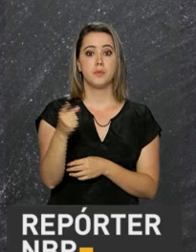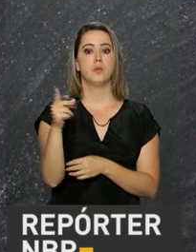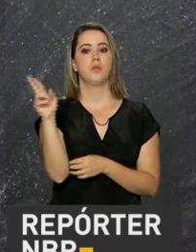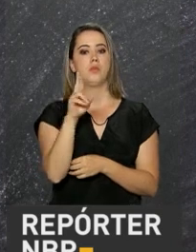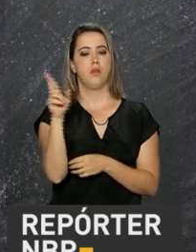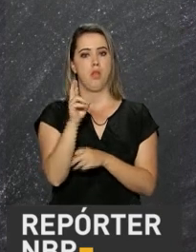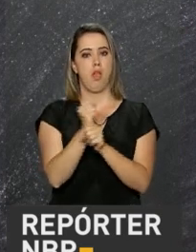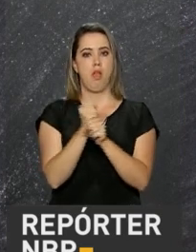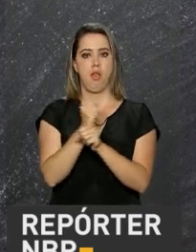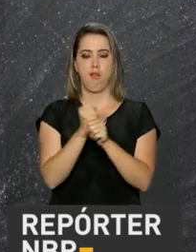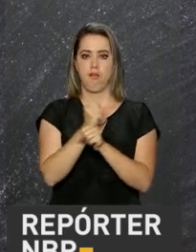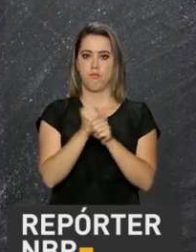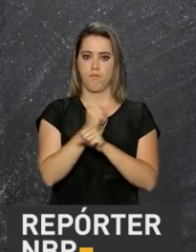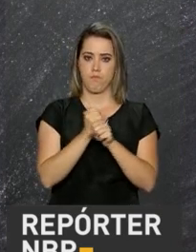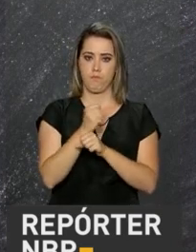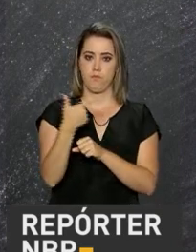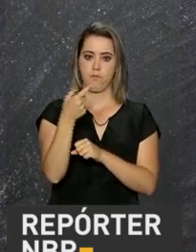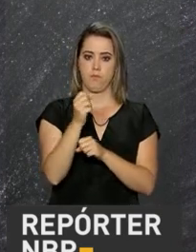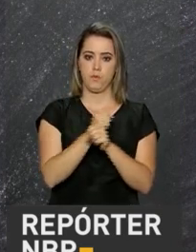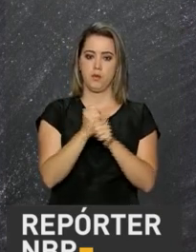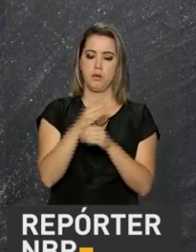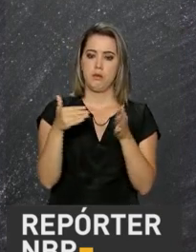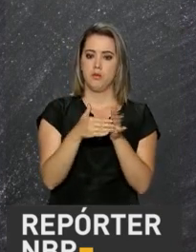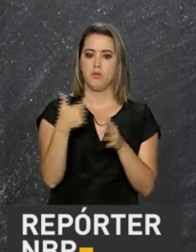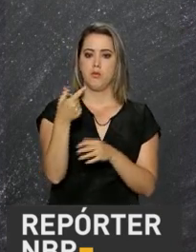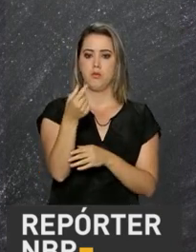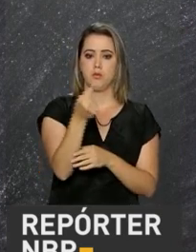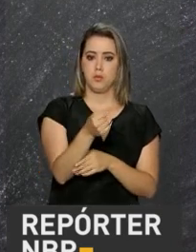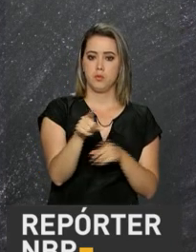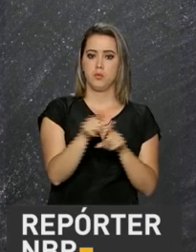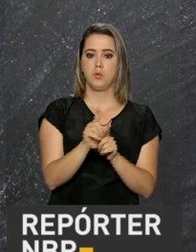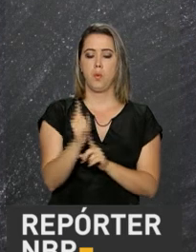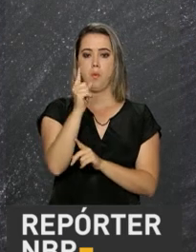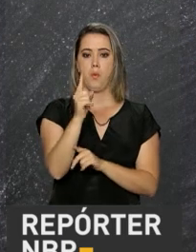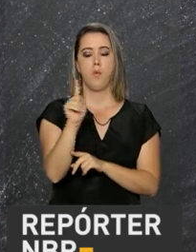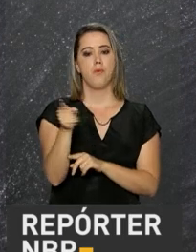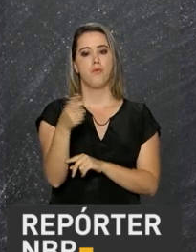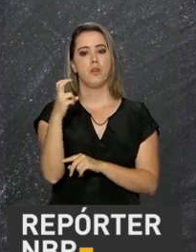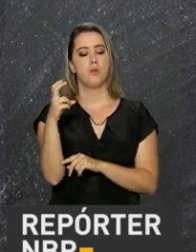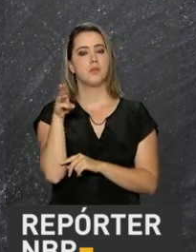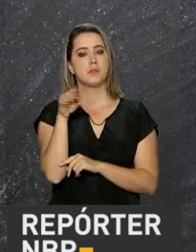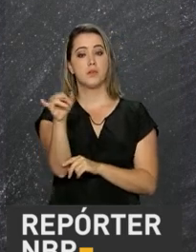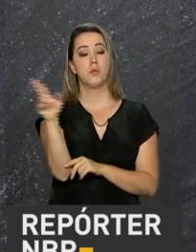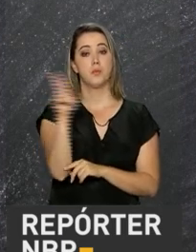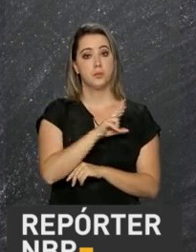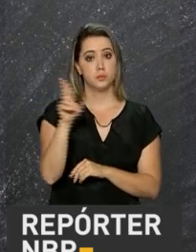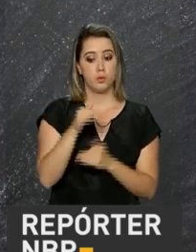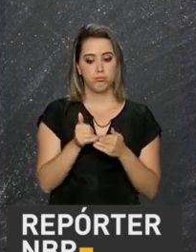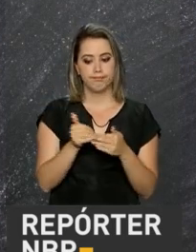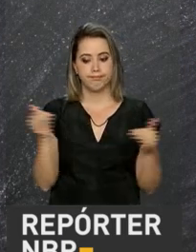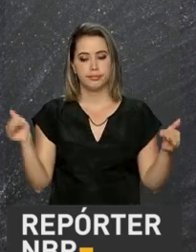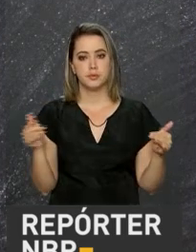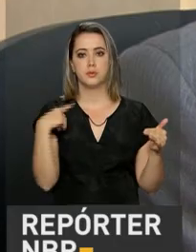ano durante 10 anos. Até 2020, o MEC vai investir R$ 1,5 bilhão na expansão